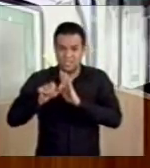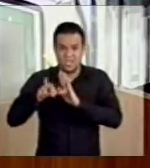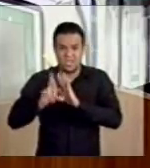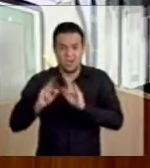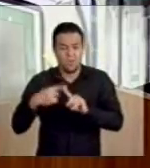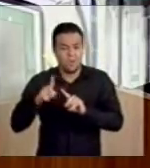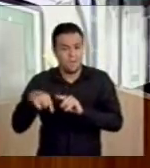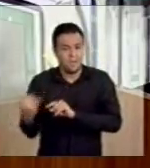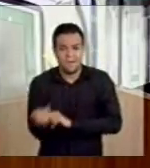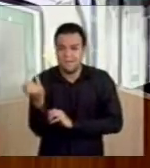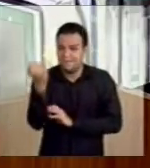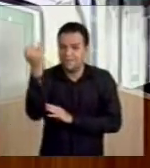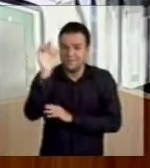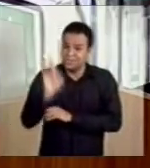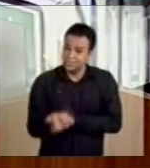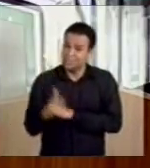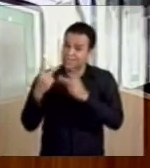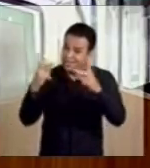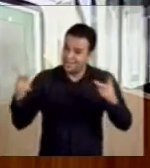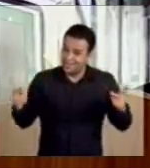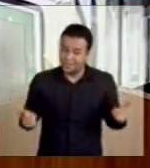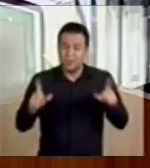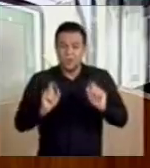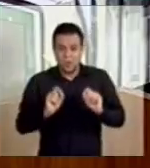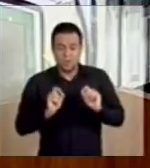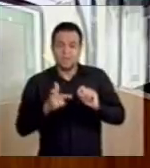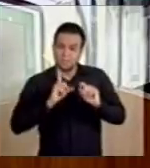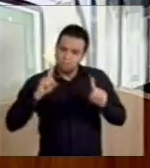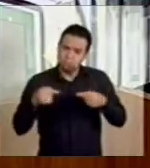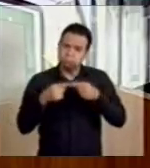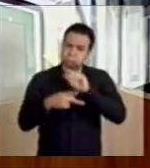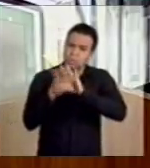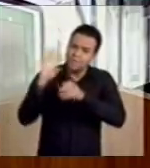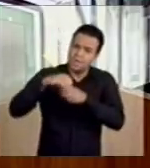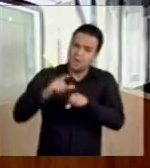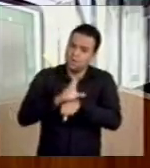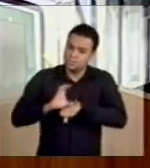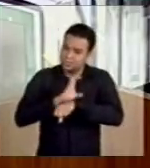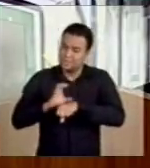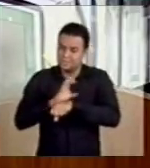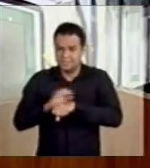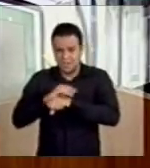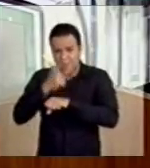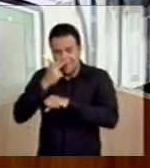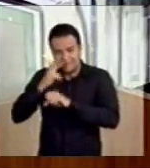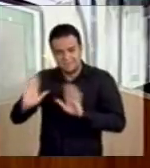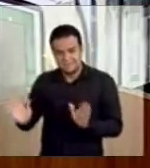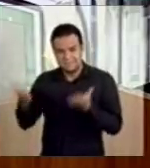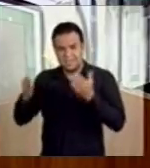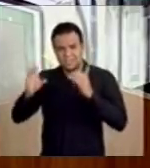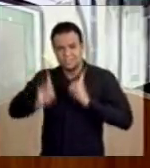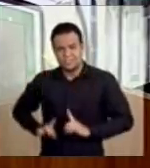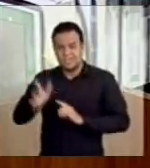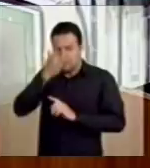direito fundamental que decorre do postulado constitucional que consagra a dignidade da pessoa humana,